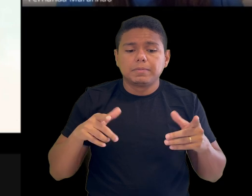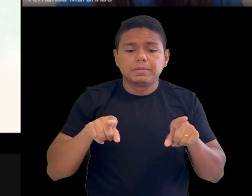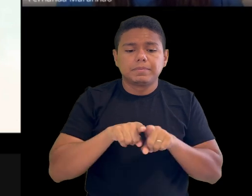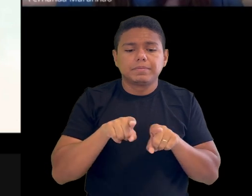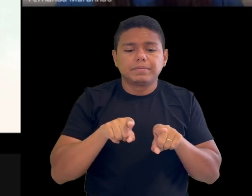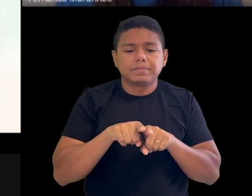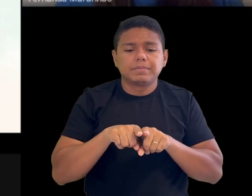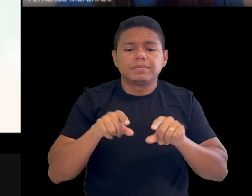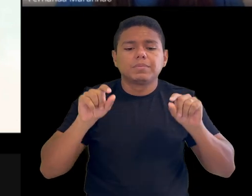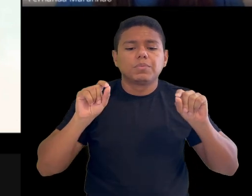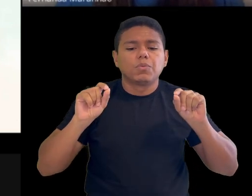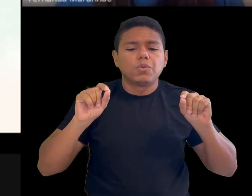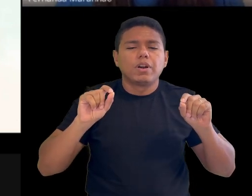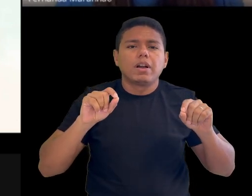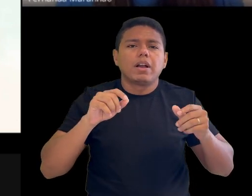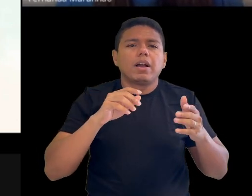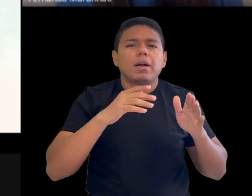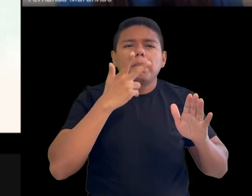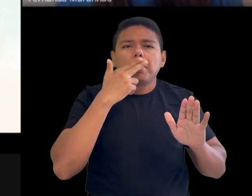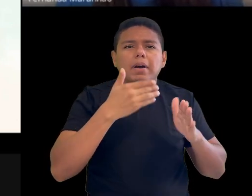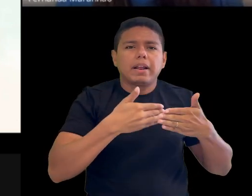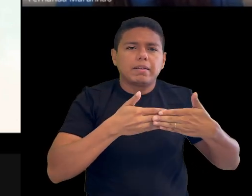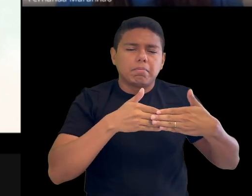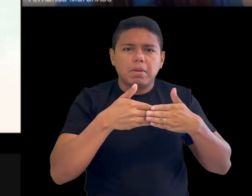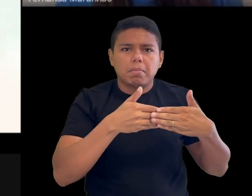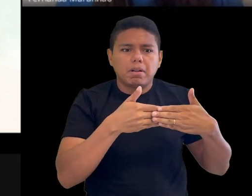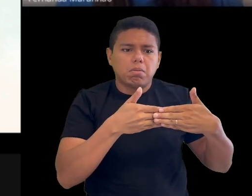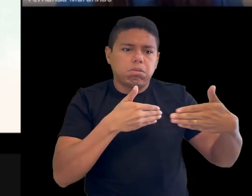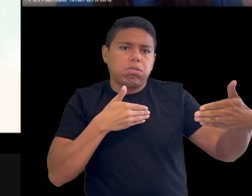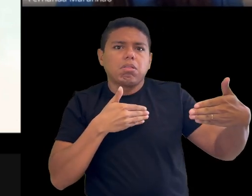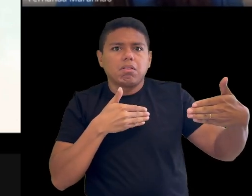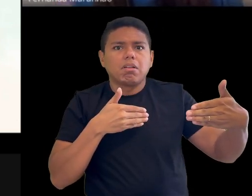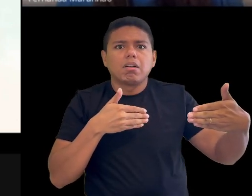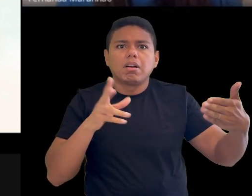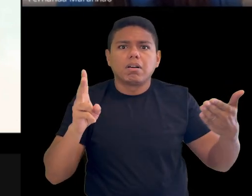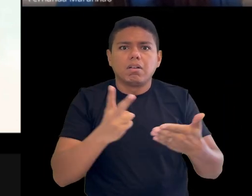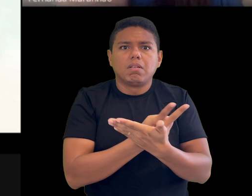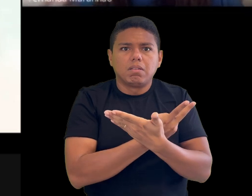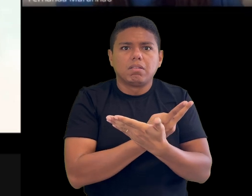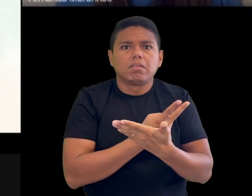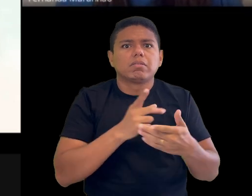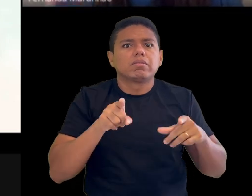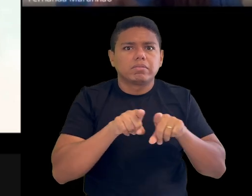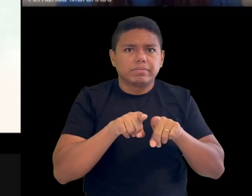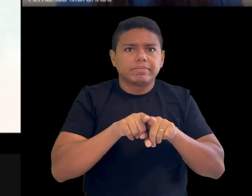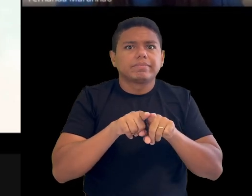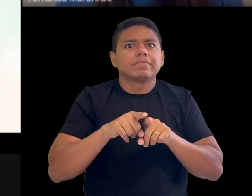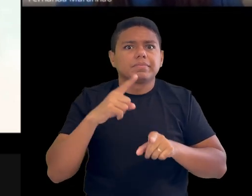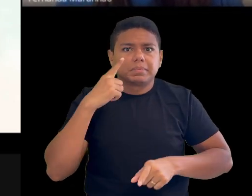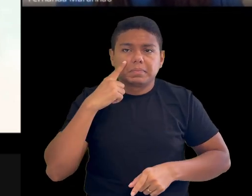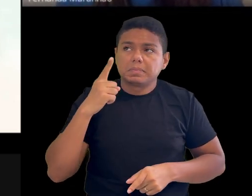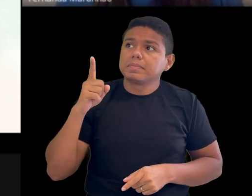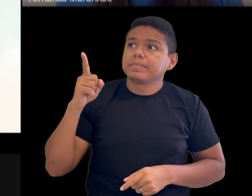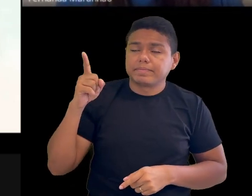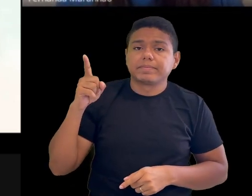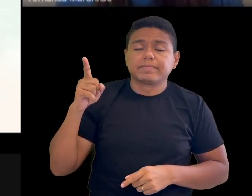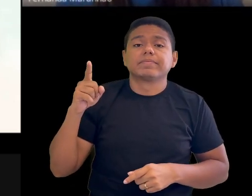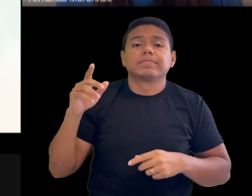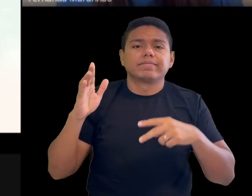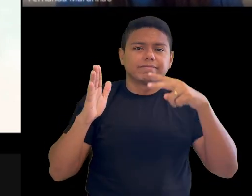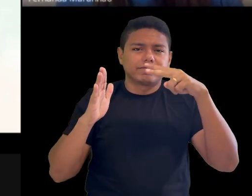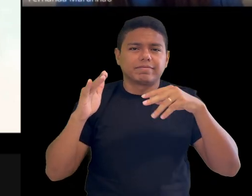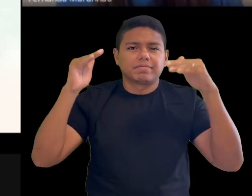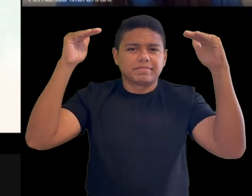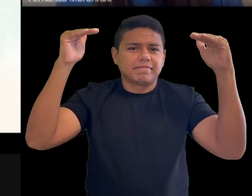por uma descompressão muito súbita desse leito placentário, que pode, inclusive, cursar com o seu